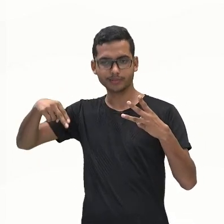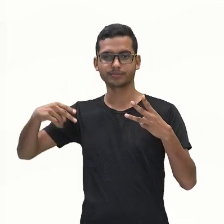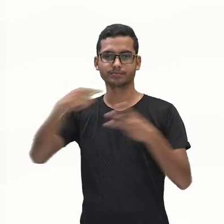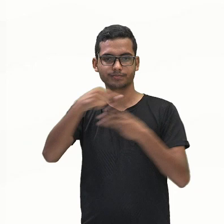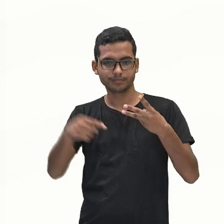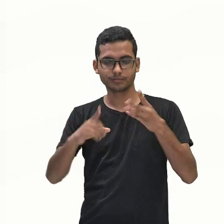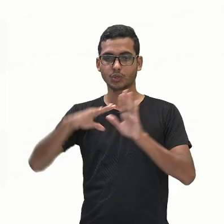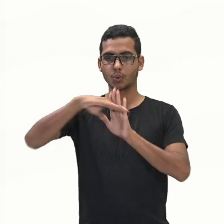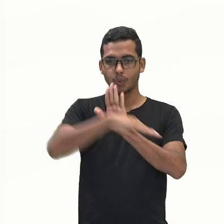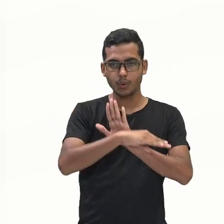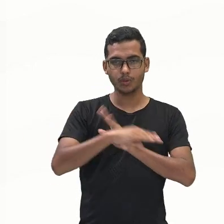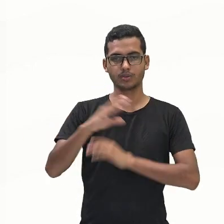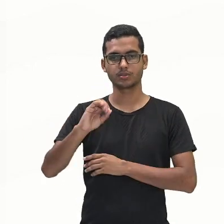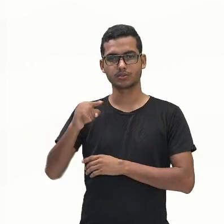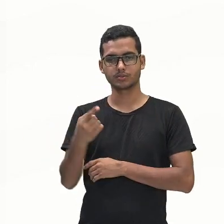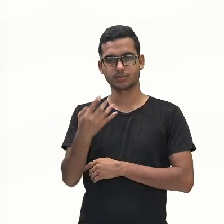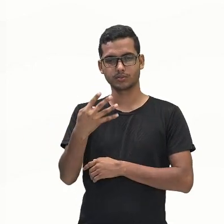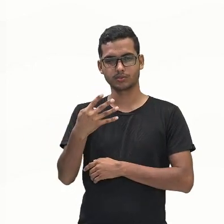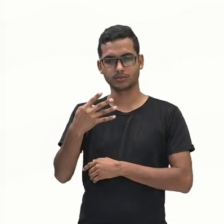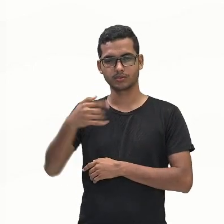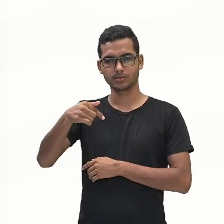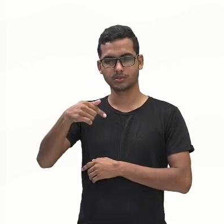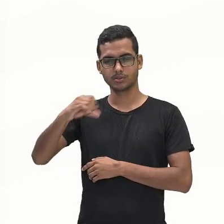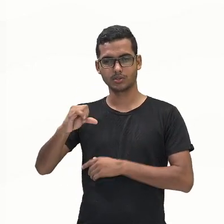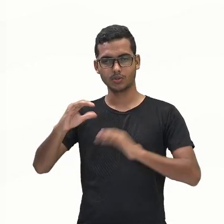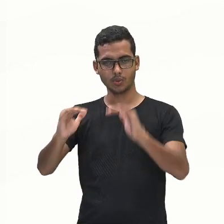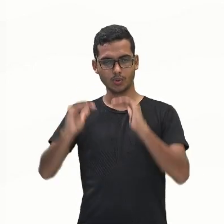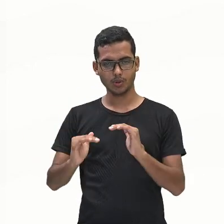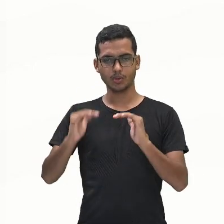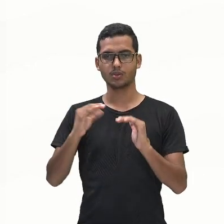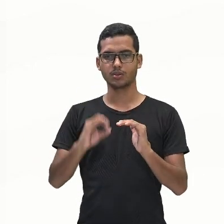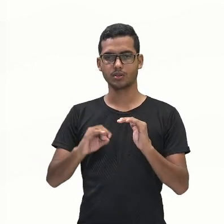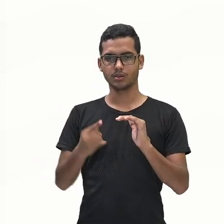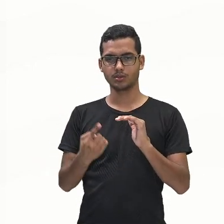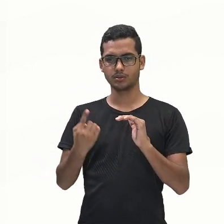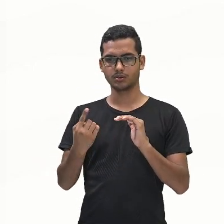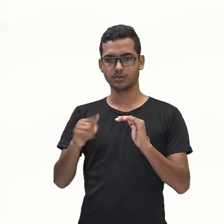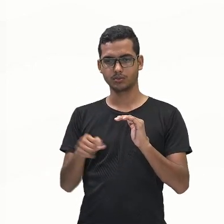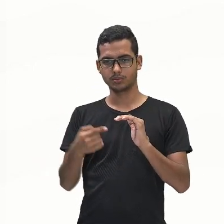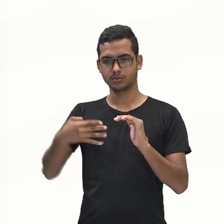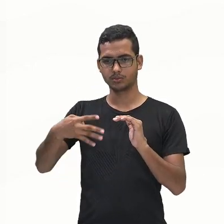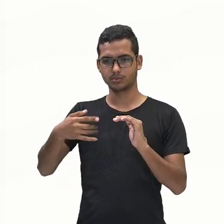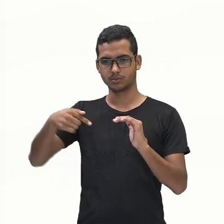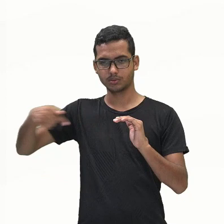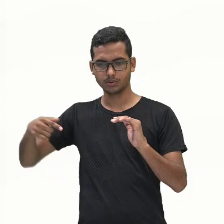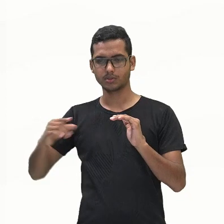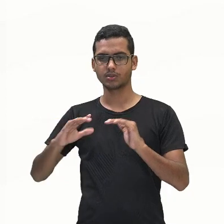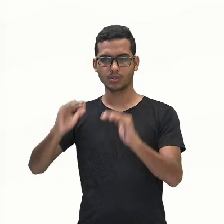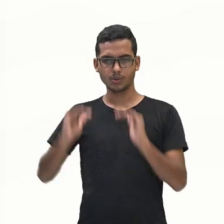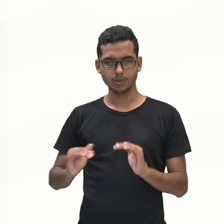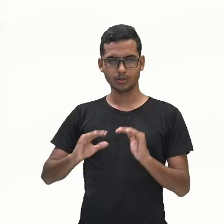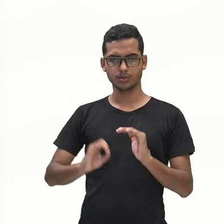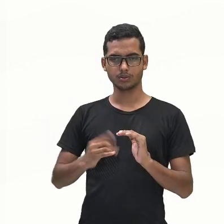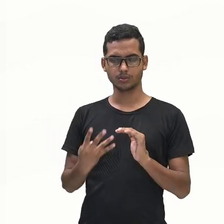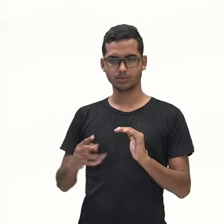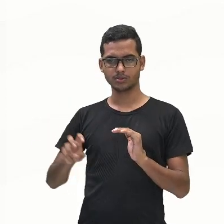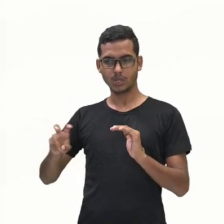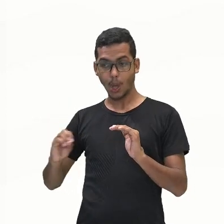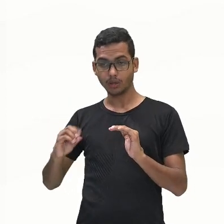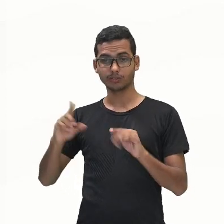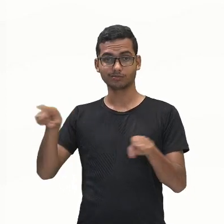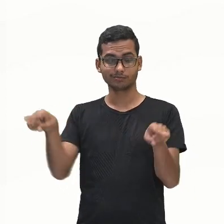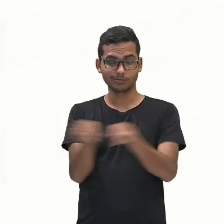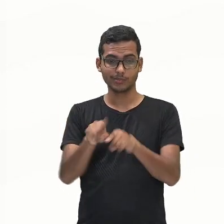0,479, 477, 450. Então, a gente tem aí condições